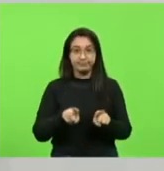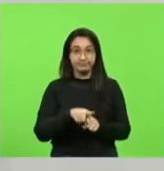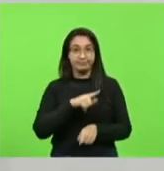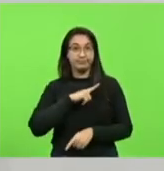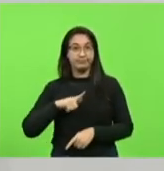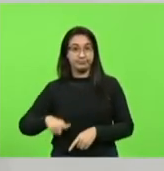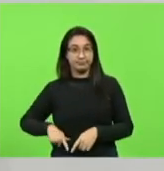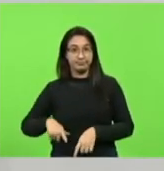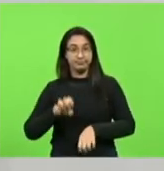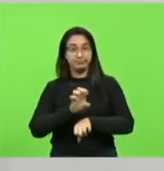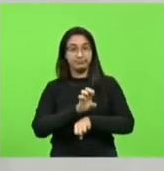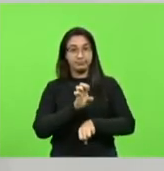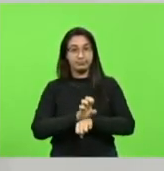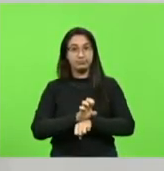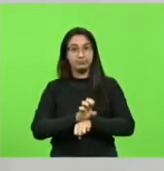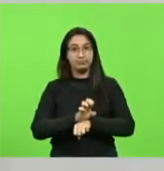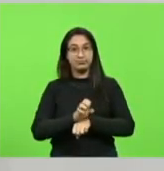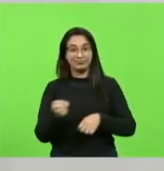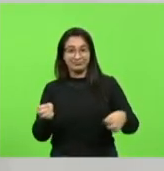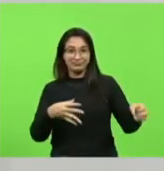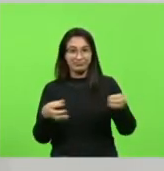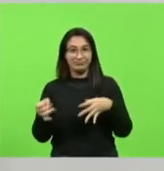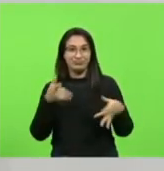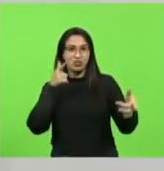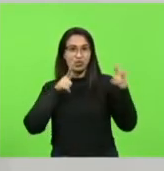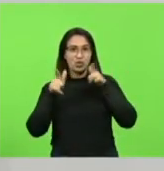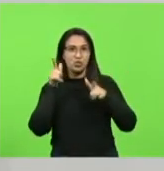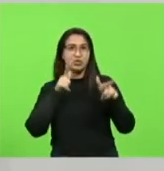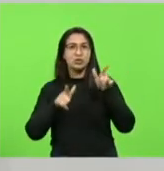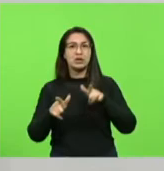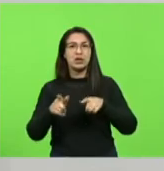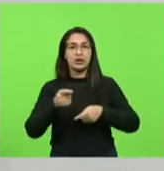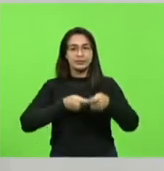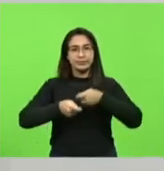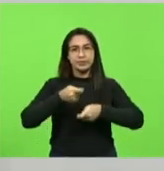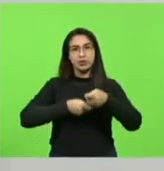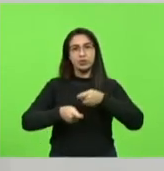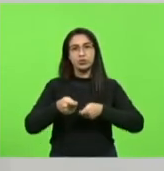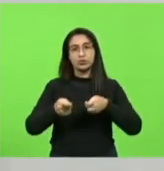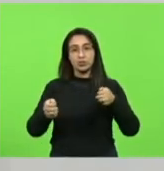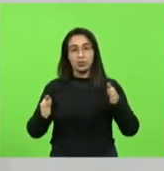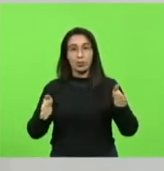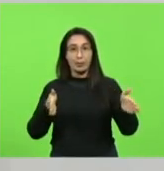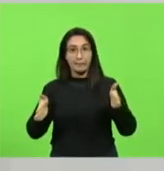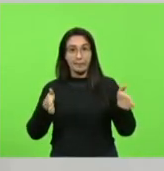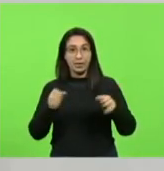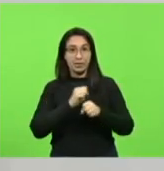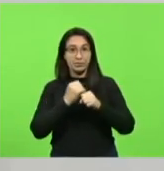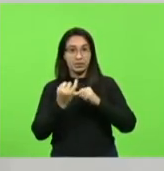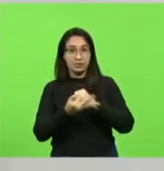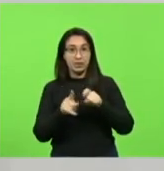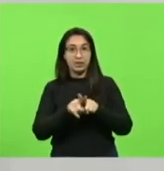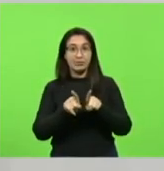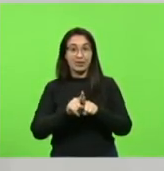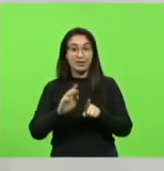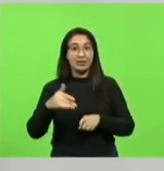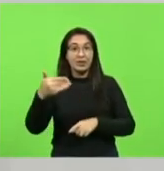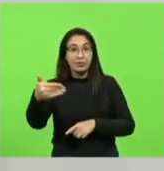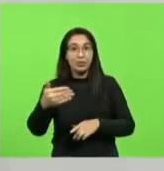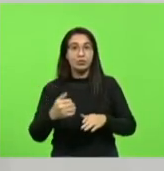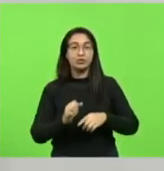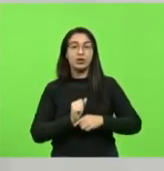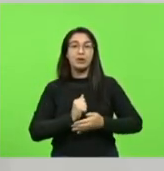para se reinventarem na economia durante e pós-pandemia. O apoio às micro e